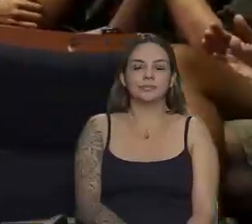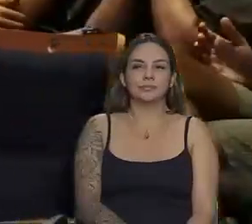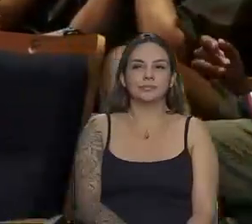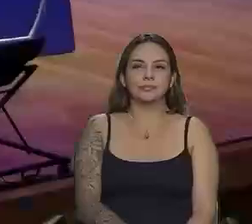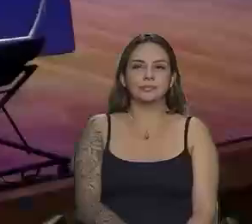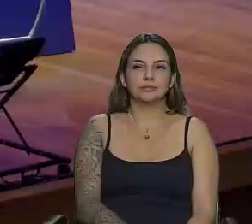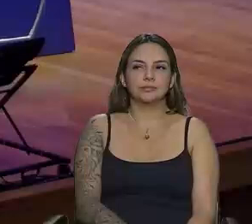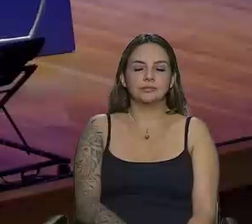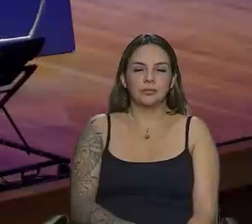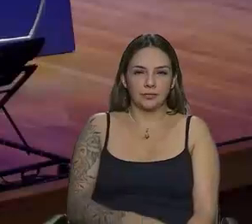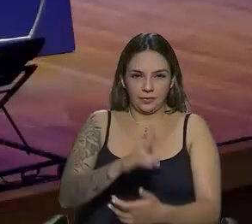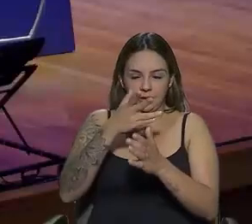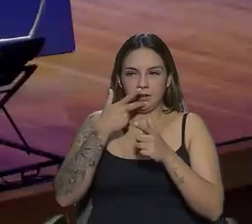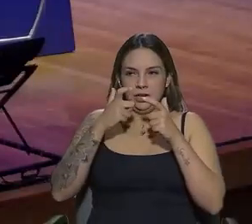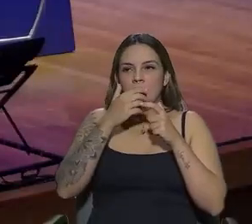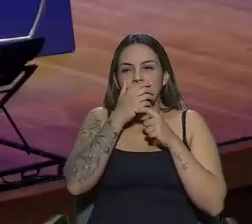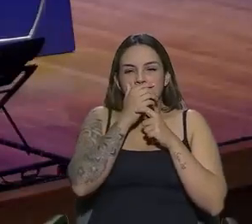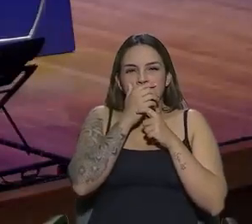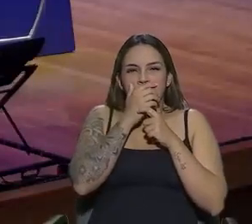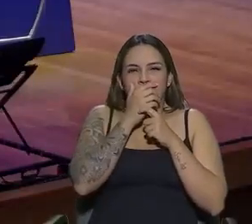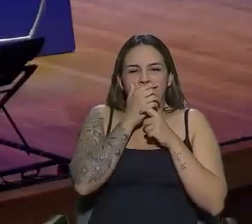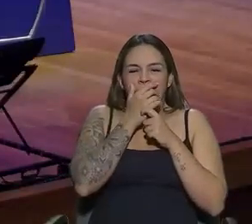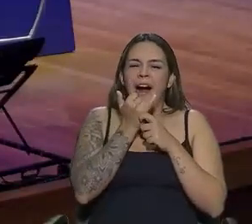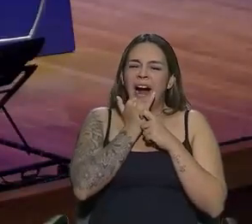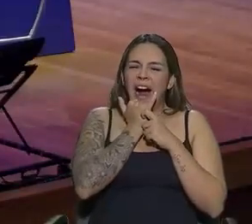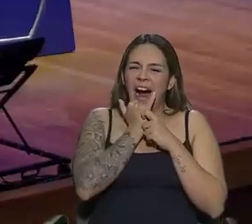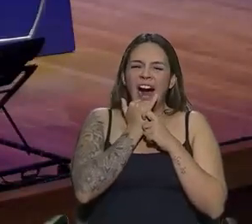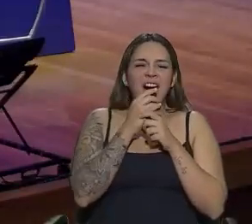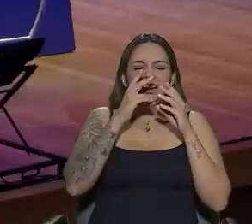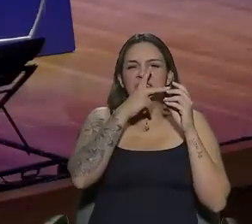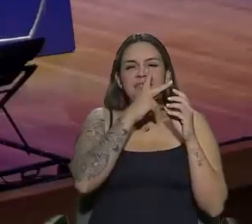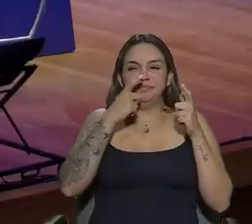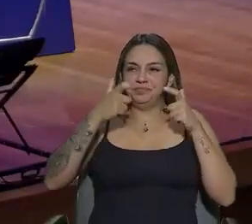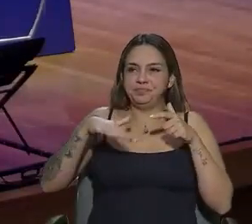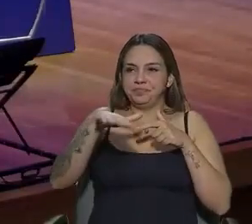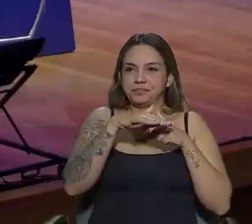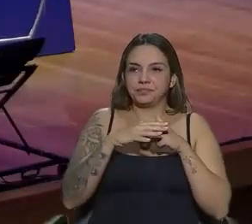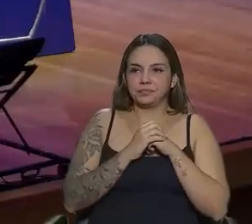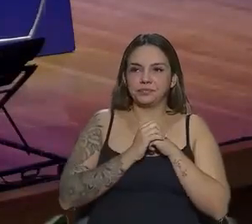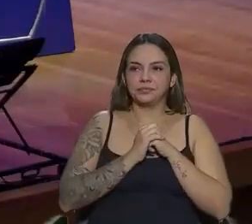Já que você falou de espaço, Miriam, vou ler um trechinho do seu Terra Úmida,